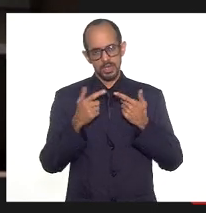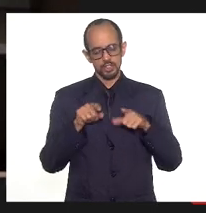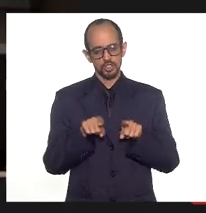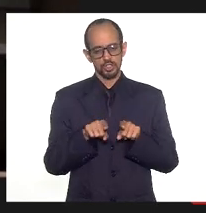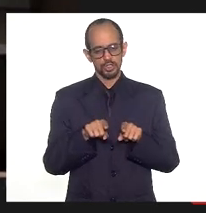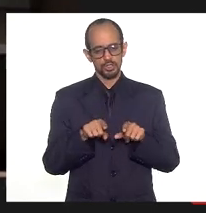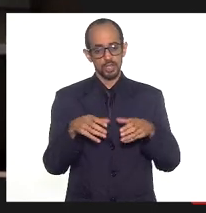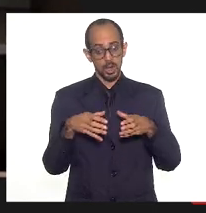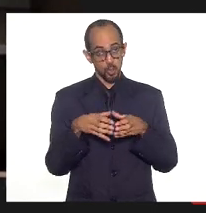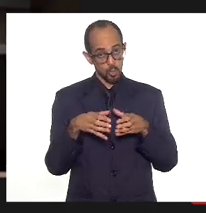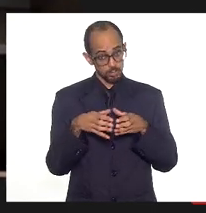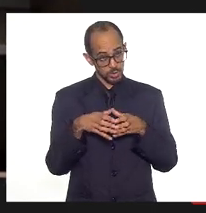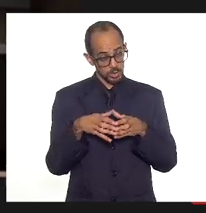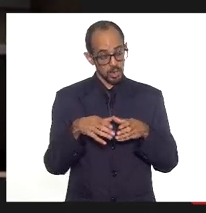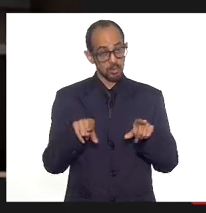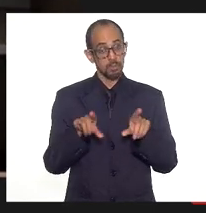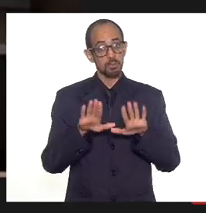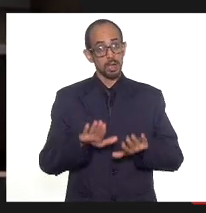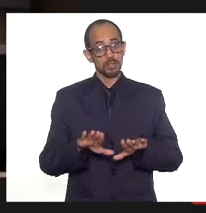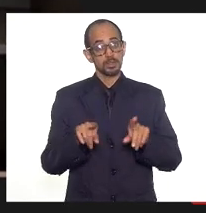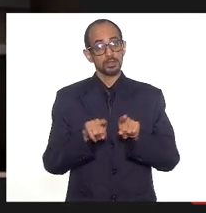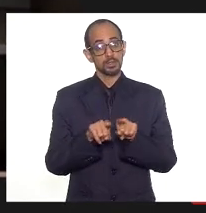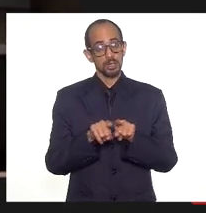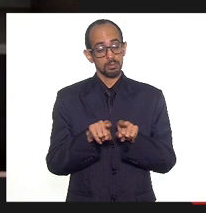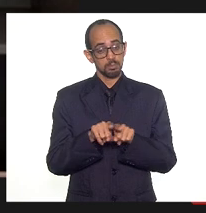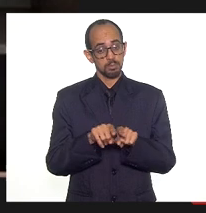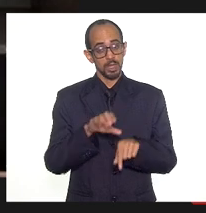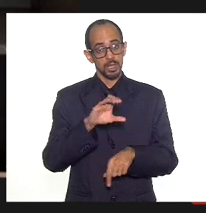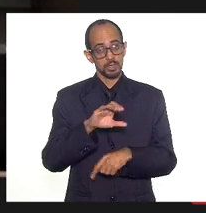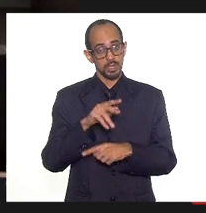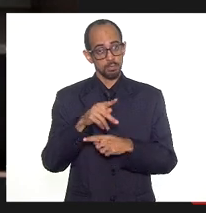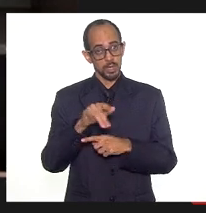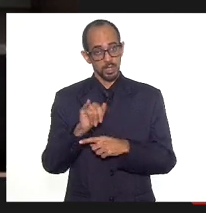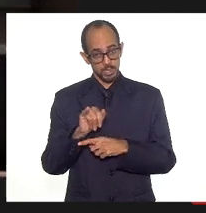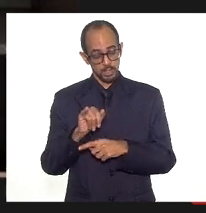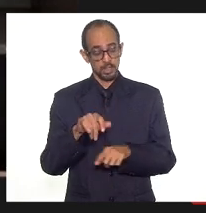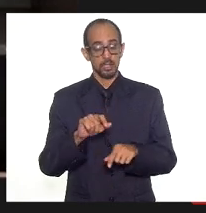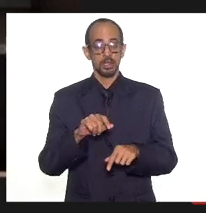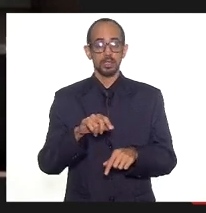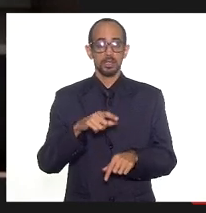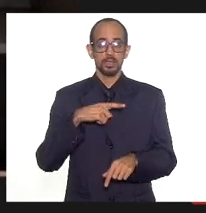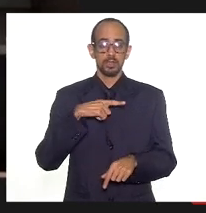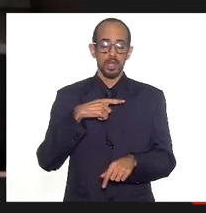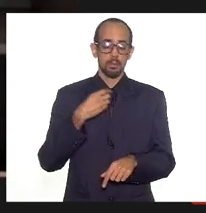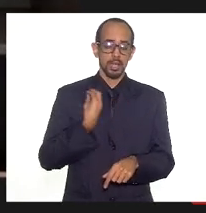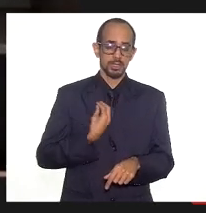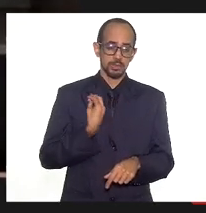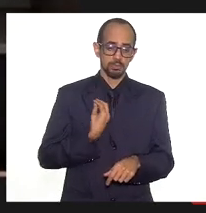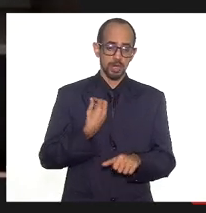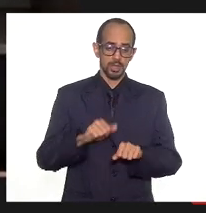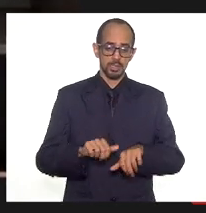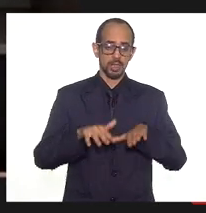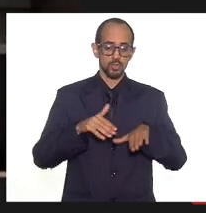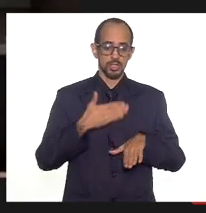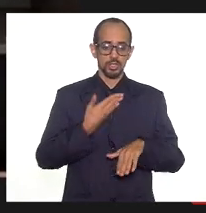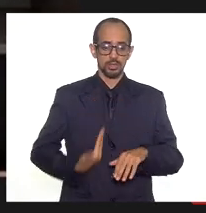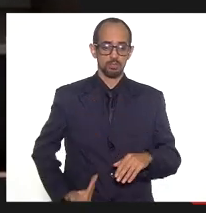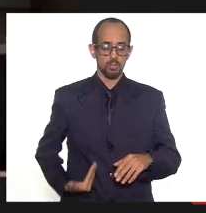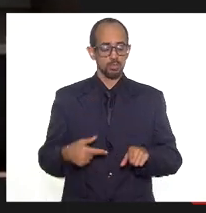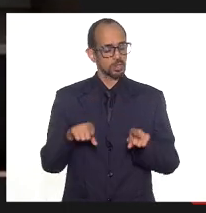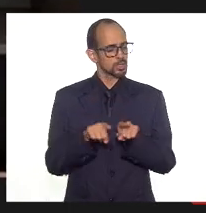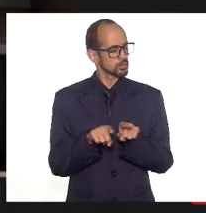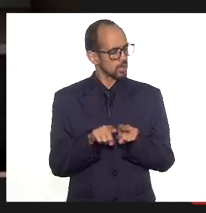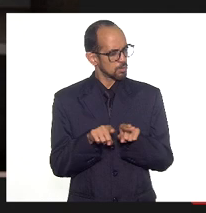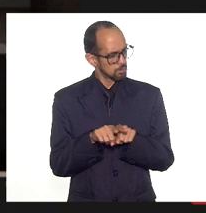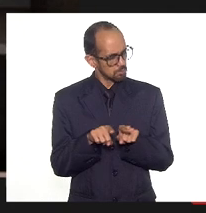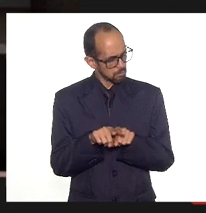também a comissão parlamentar de inquérito, tem participado das audiências públicas, e